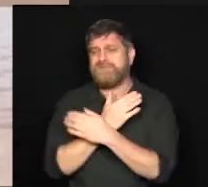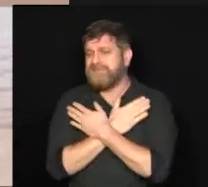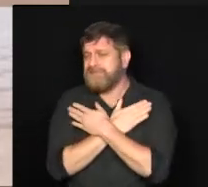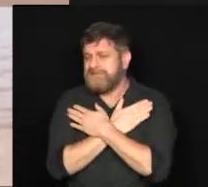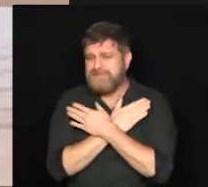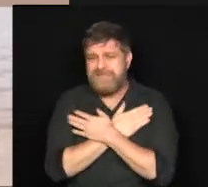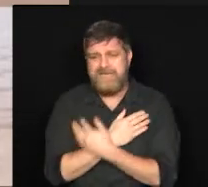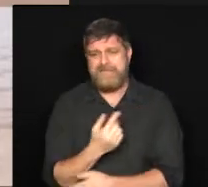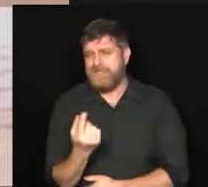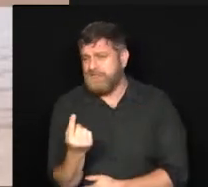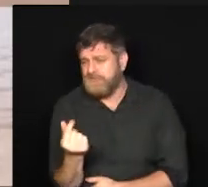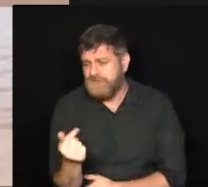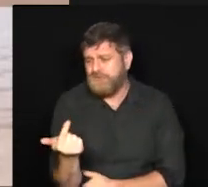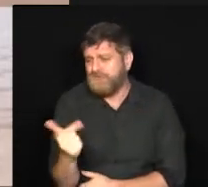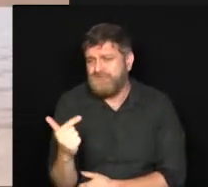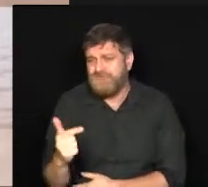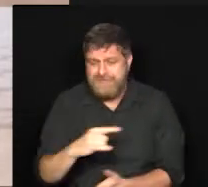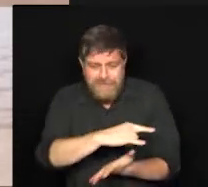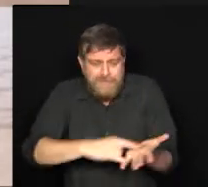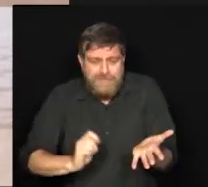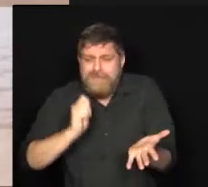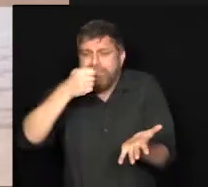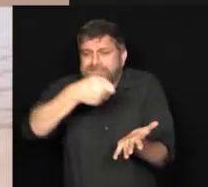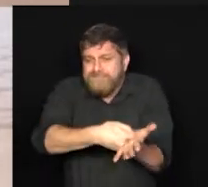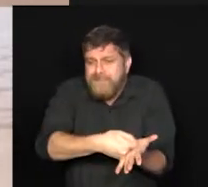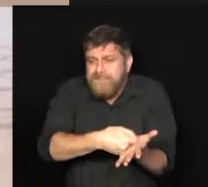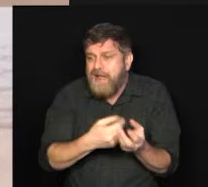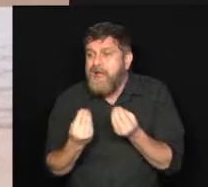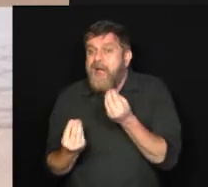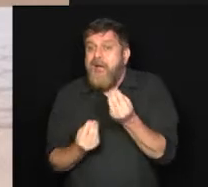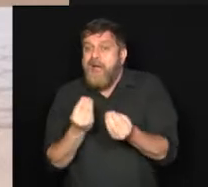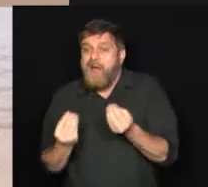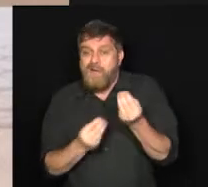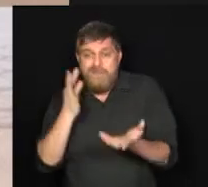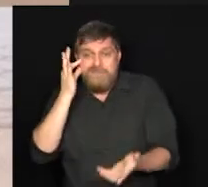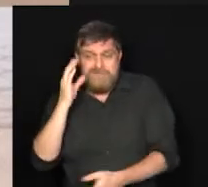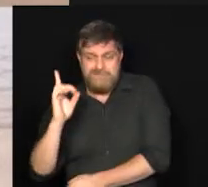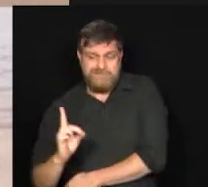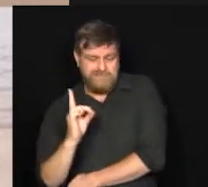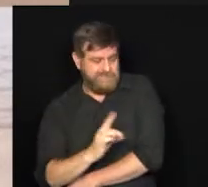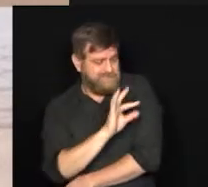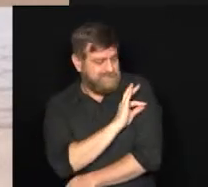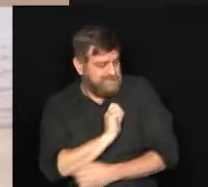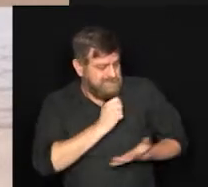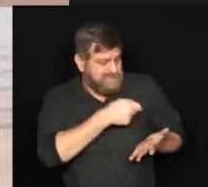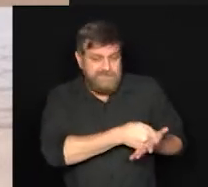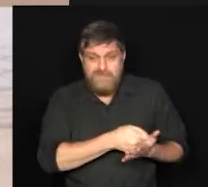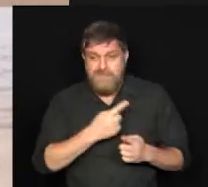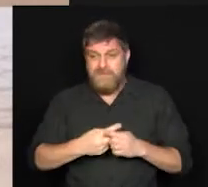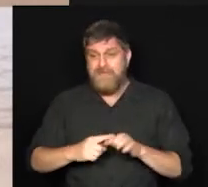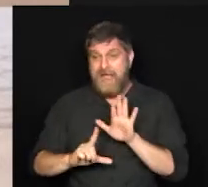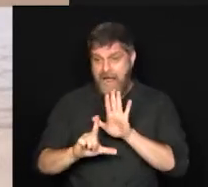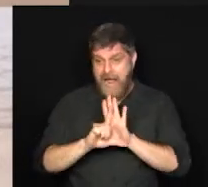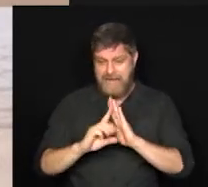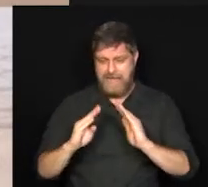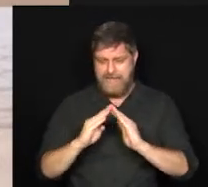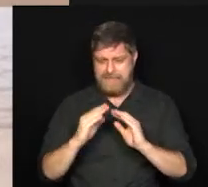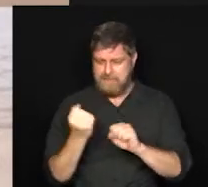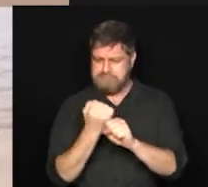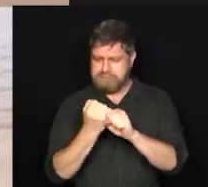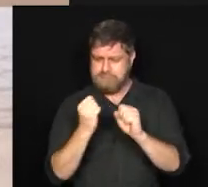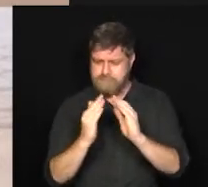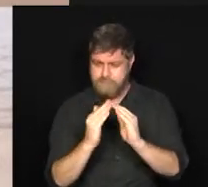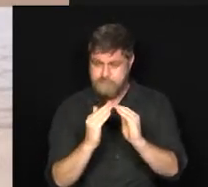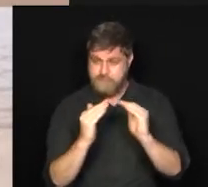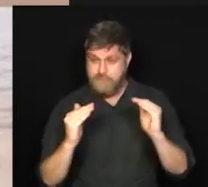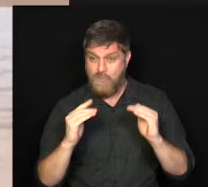teve queda em renda, e aí não tem o dinheiro para ir lá pagar, porque a lei do puxadinho, essa questão a gente